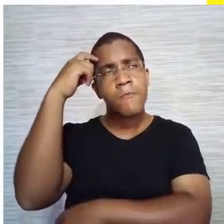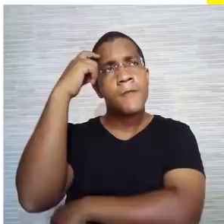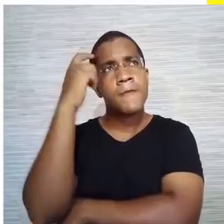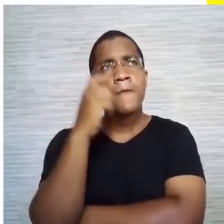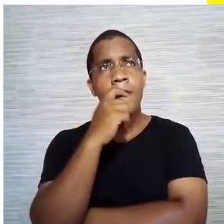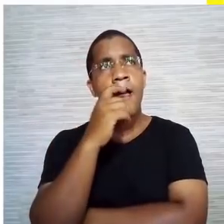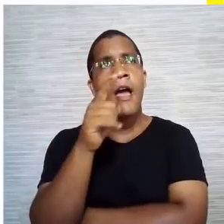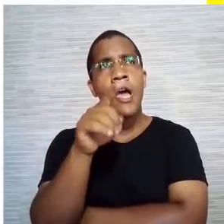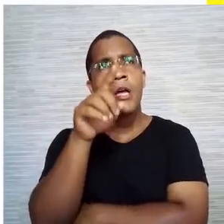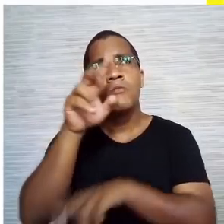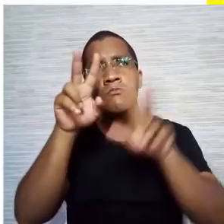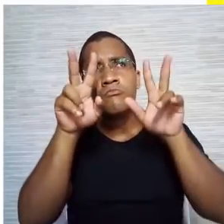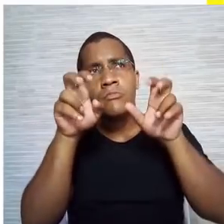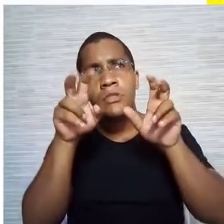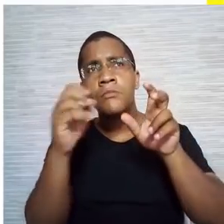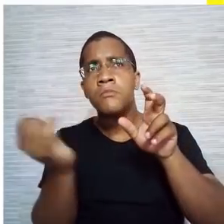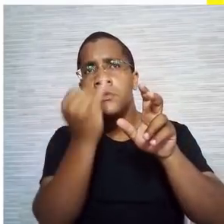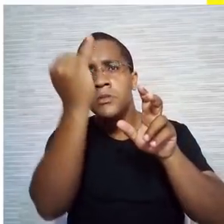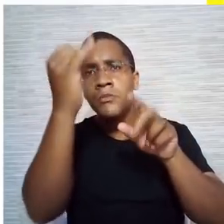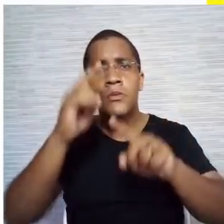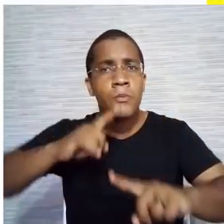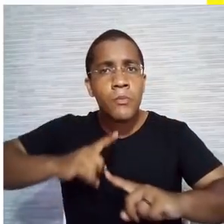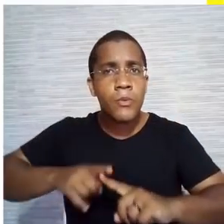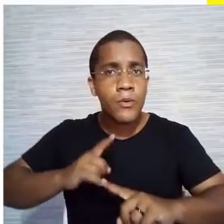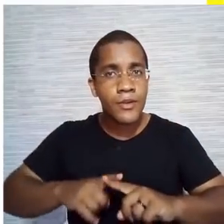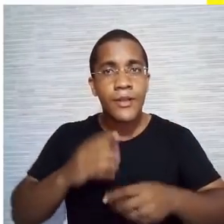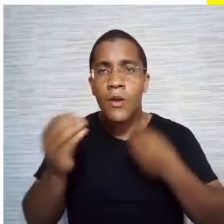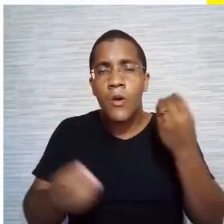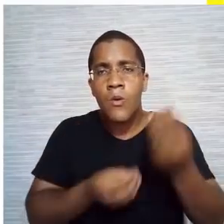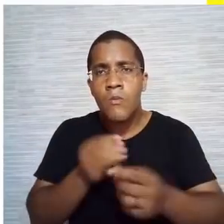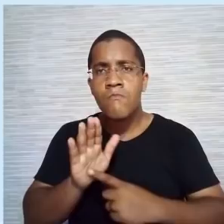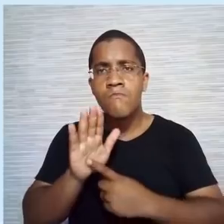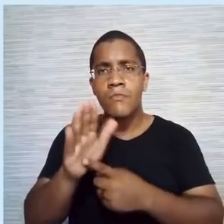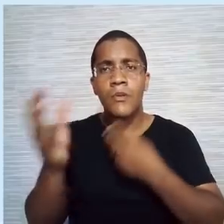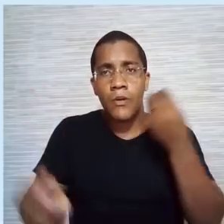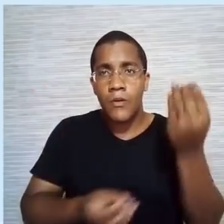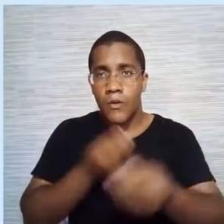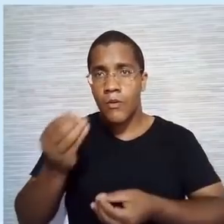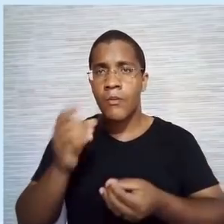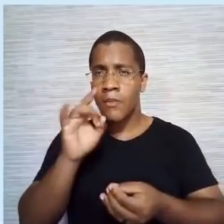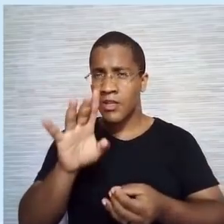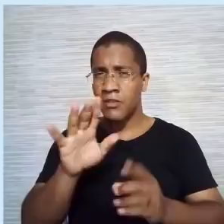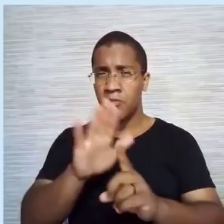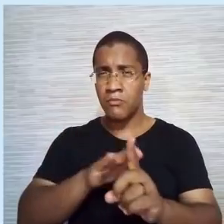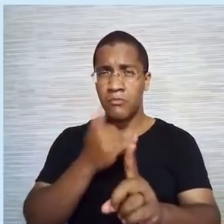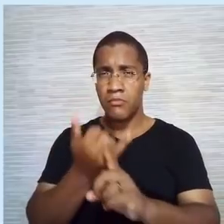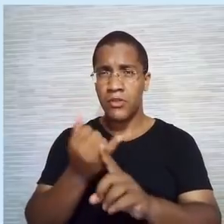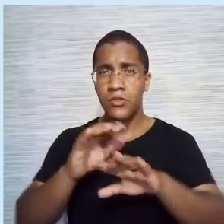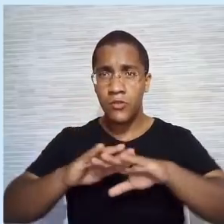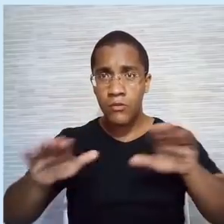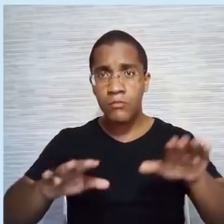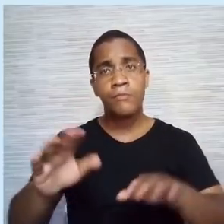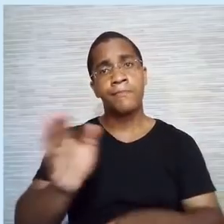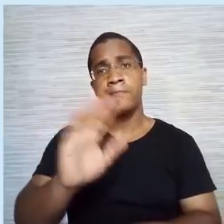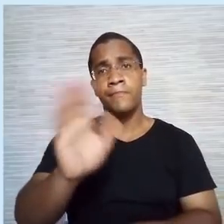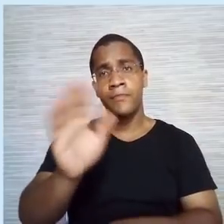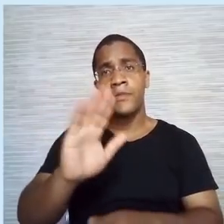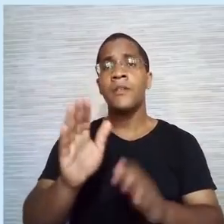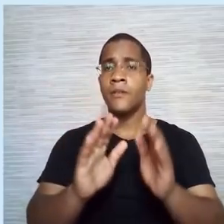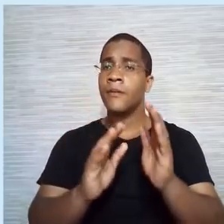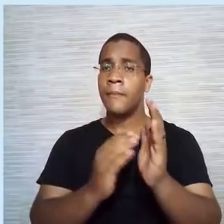sobre um determinado assunto. No caso aqui, eu utilizei o bullying. Mas não há só essa pergunta, não. Lembre-se de como eu falei,